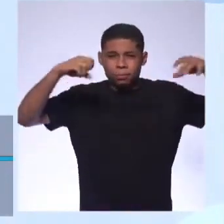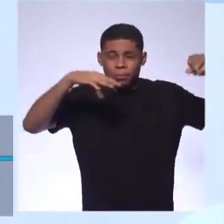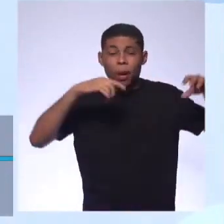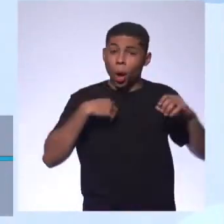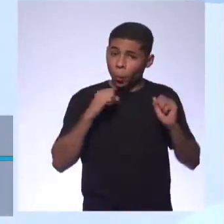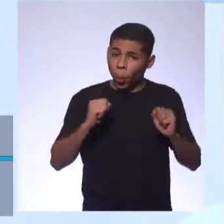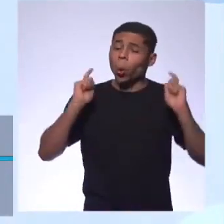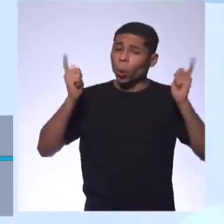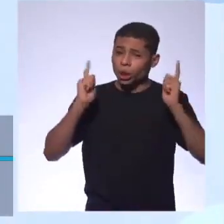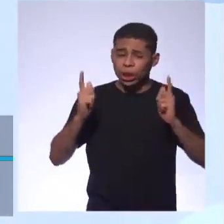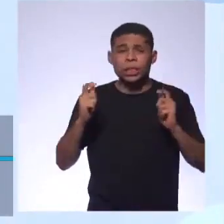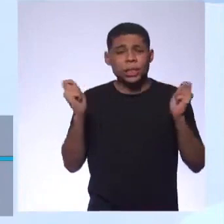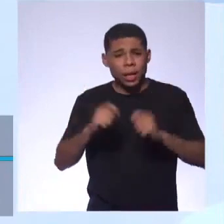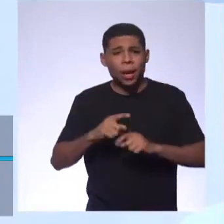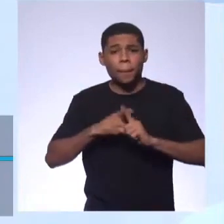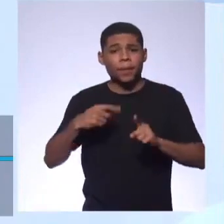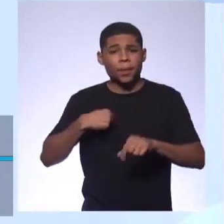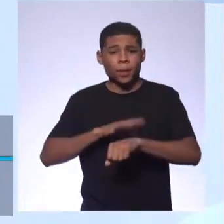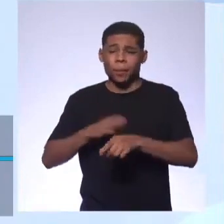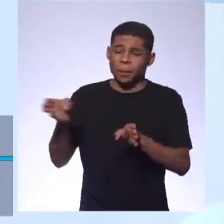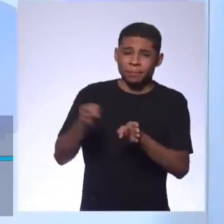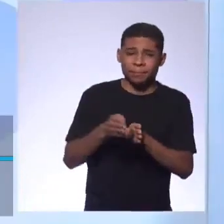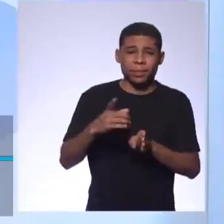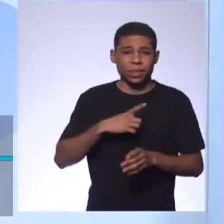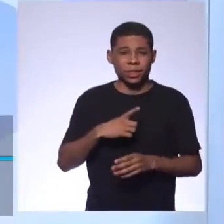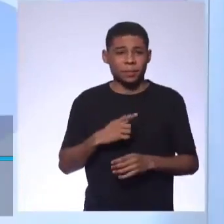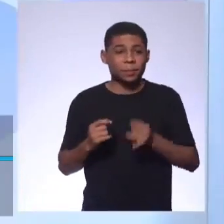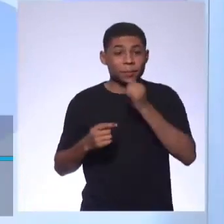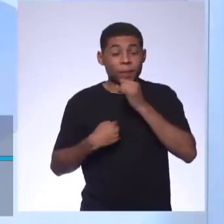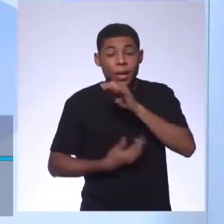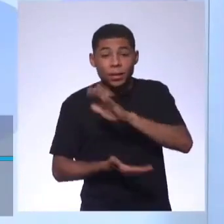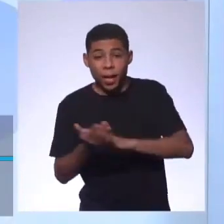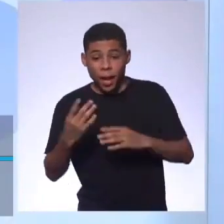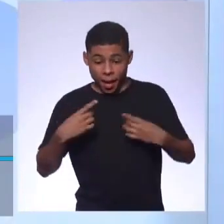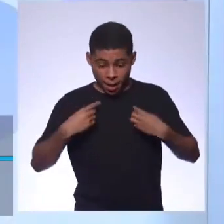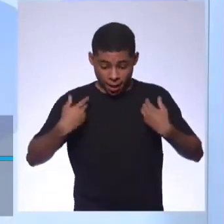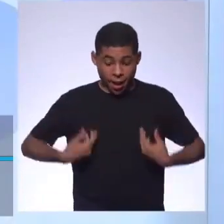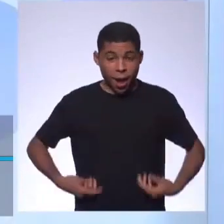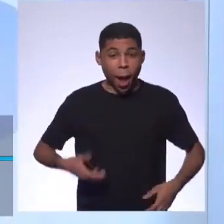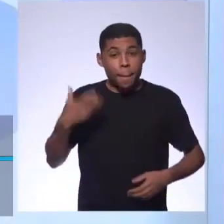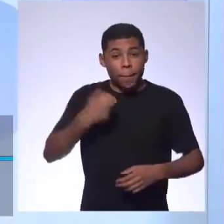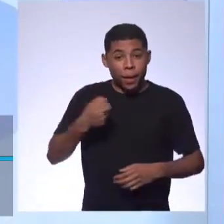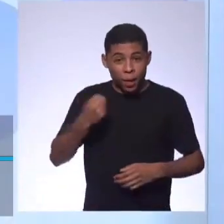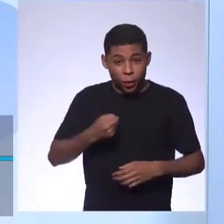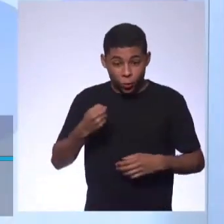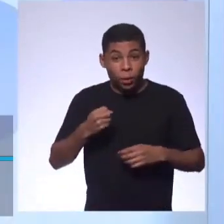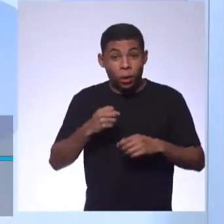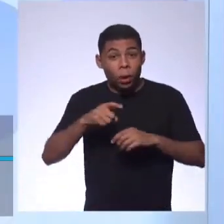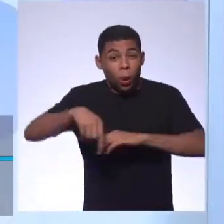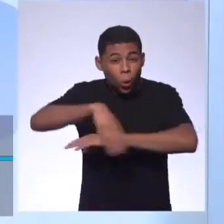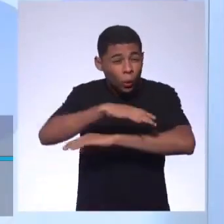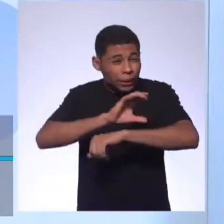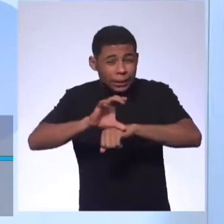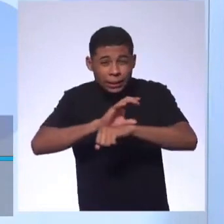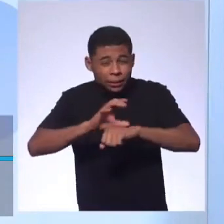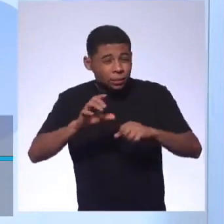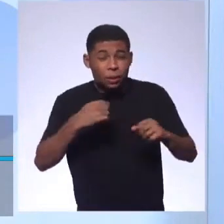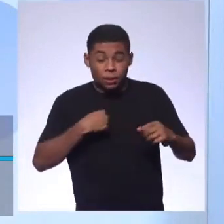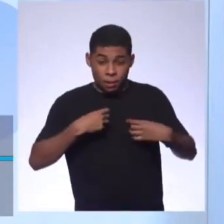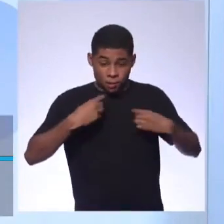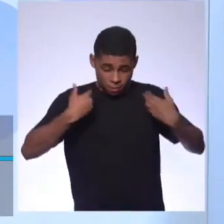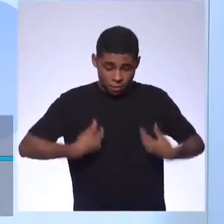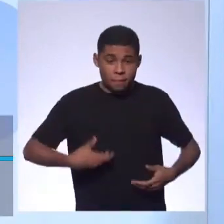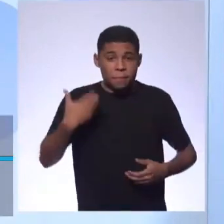mesmo tempo, eu tenho menos tempo, né? Eu saio de branco nessas ruas cinzas, né? Então, assim, apesar de toda